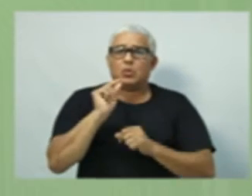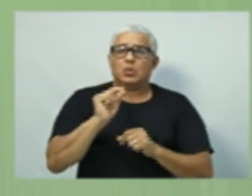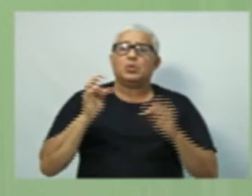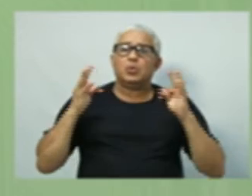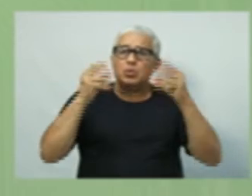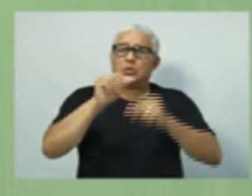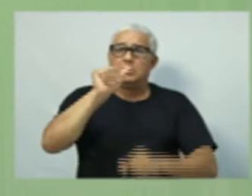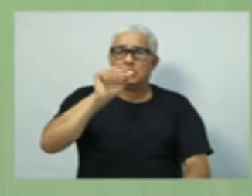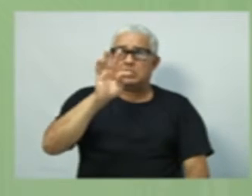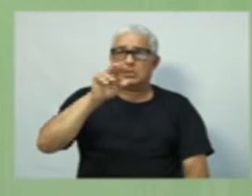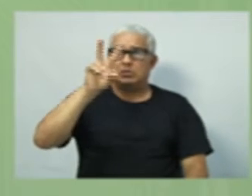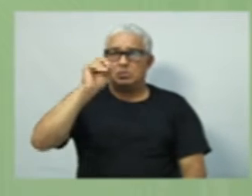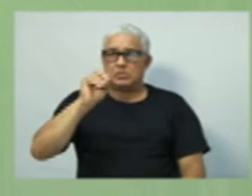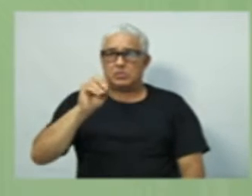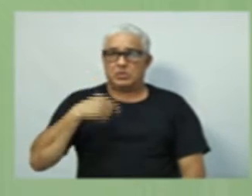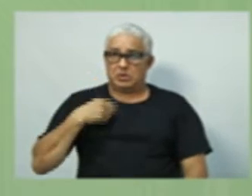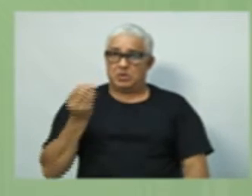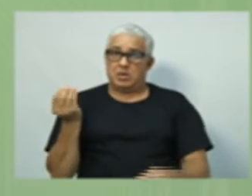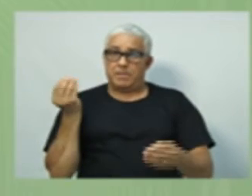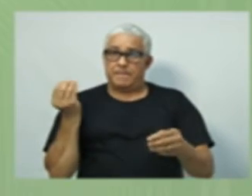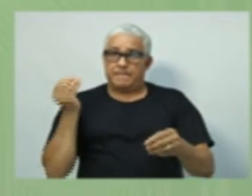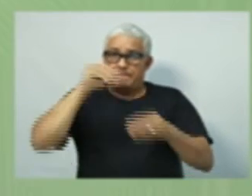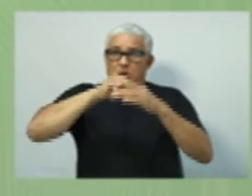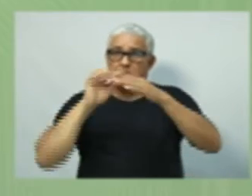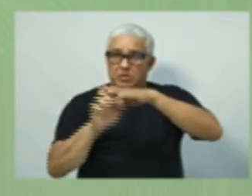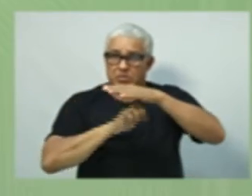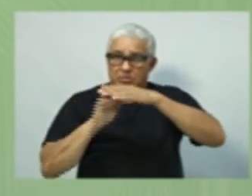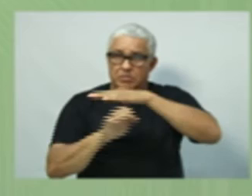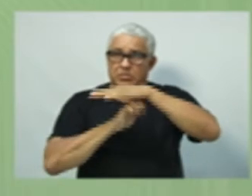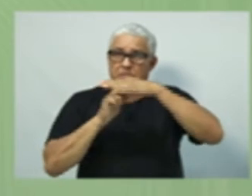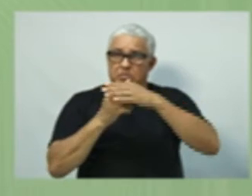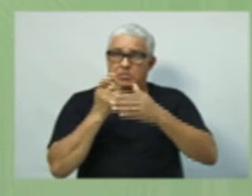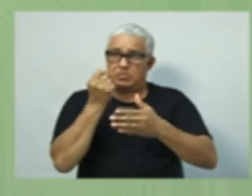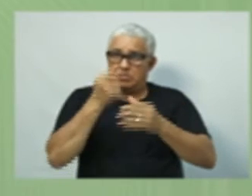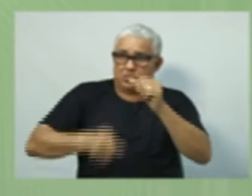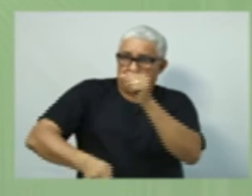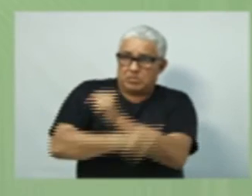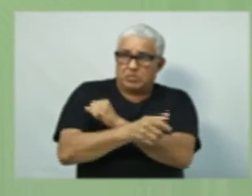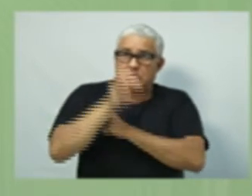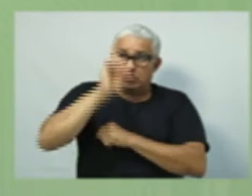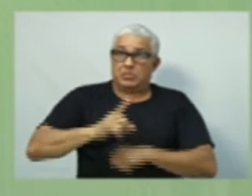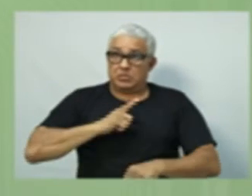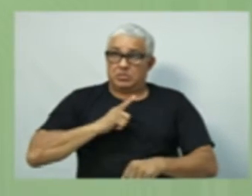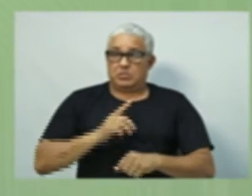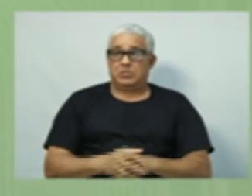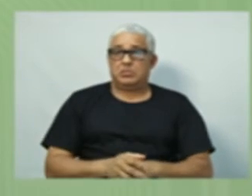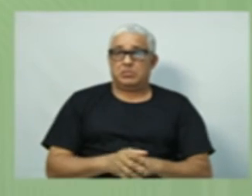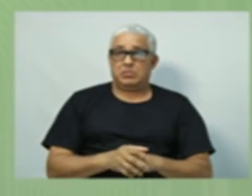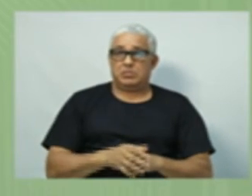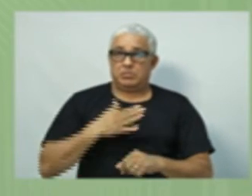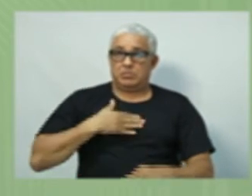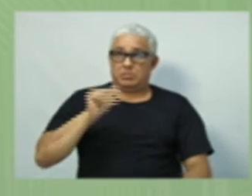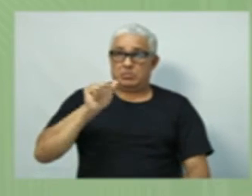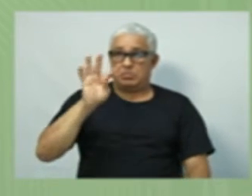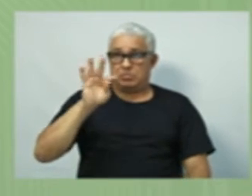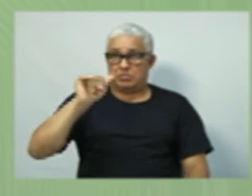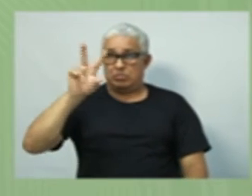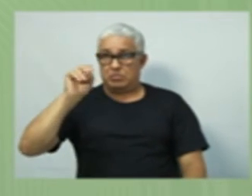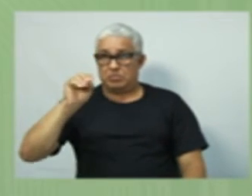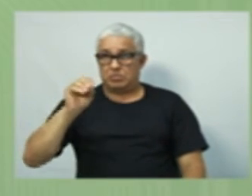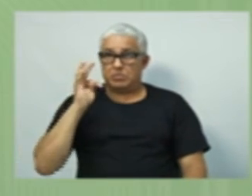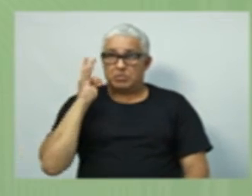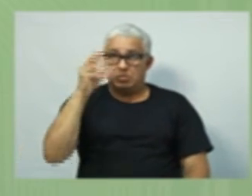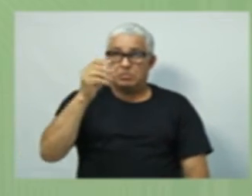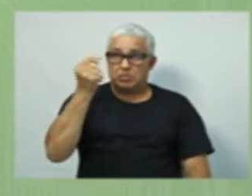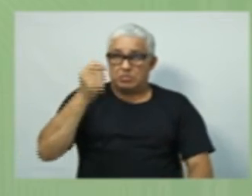meus ativos é tudo e investir na empresa tudo bem todo todo direito que eu tenho lado lado do meu ativa e esses são todos meus investimentos